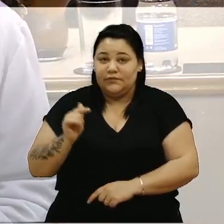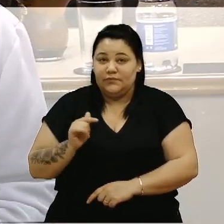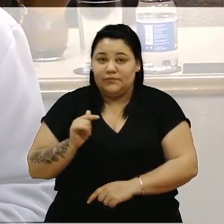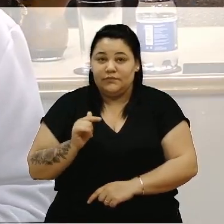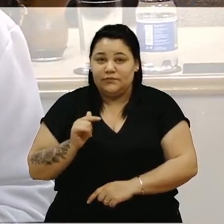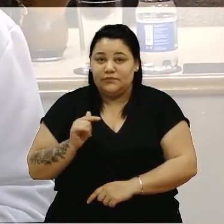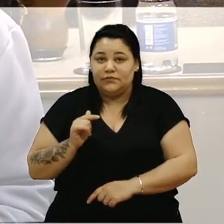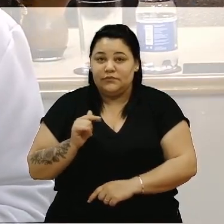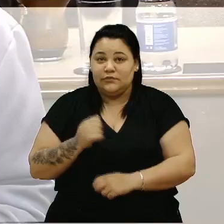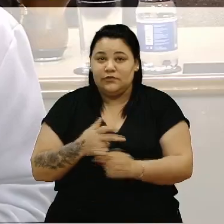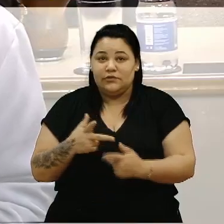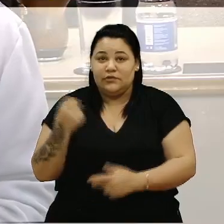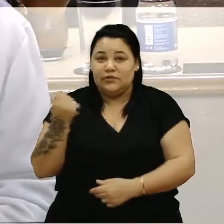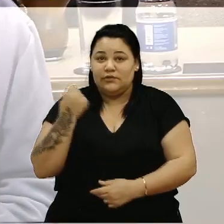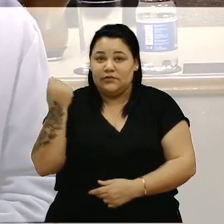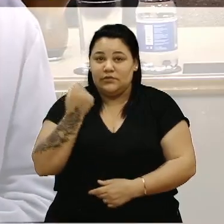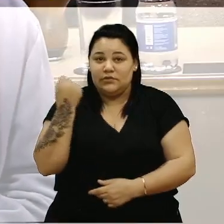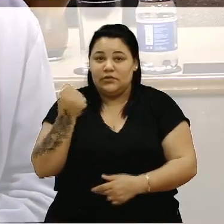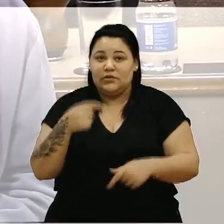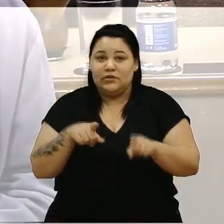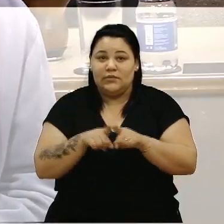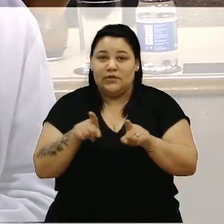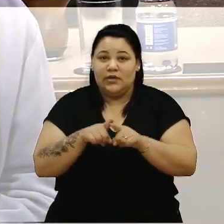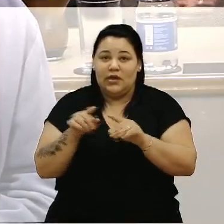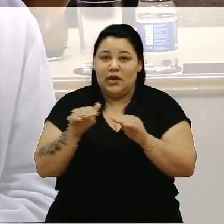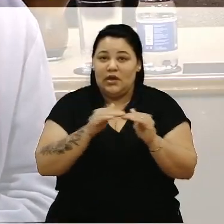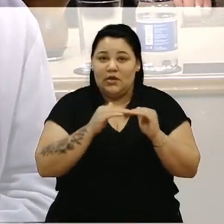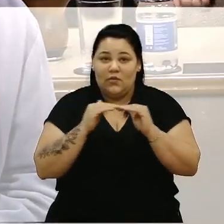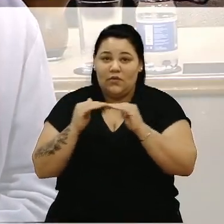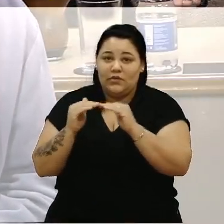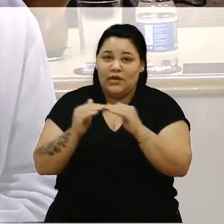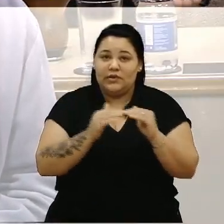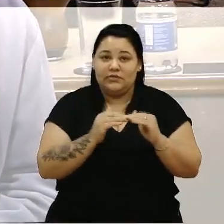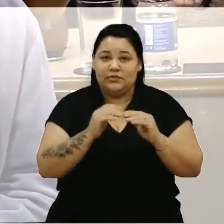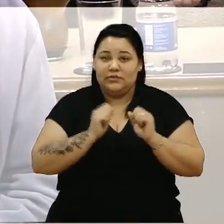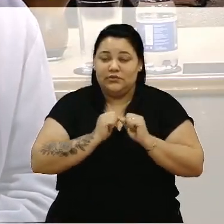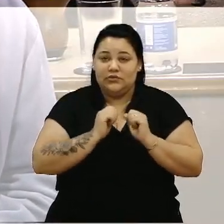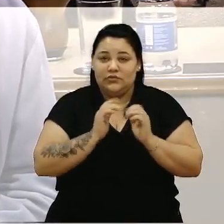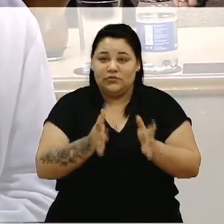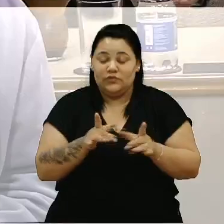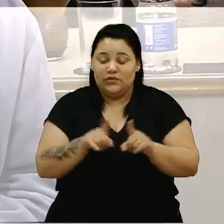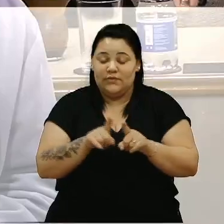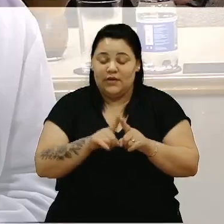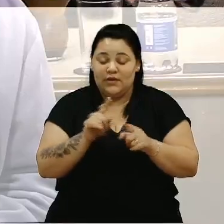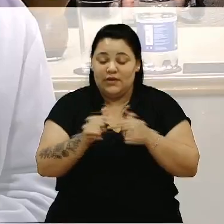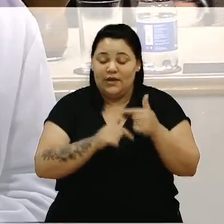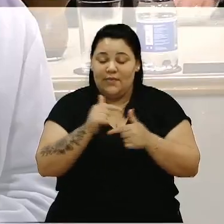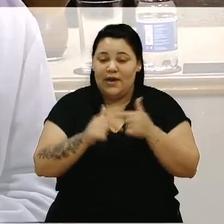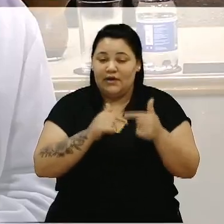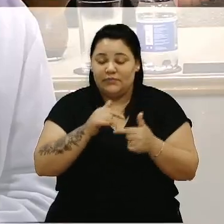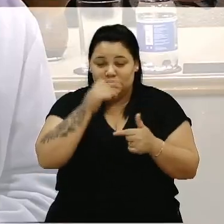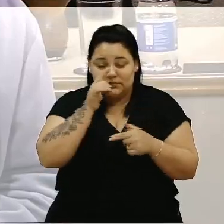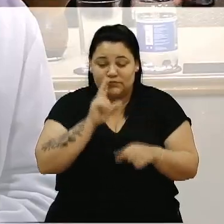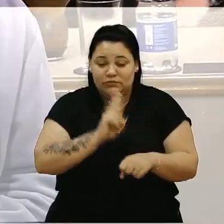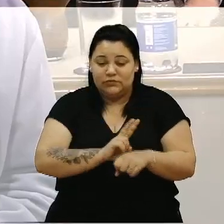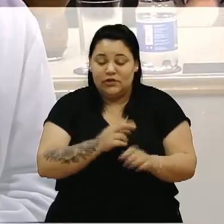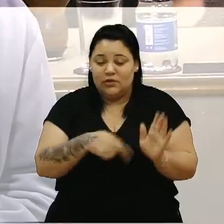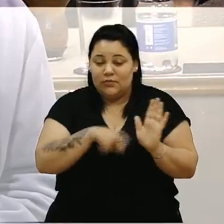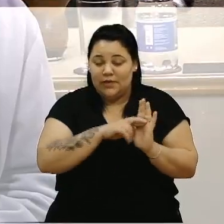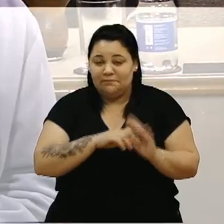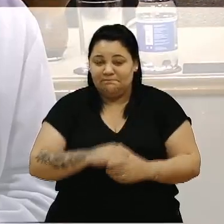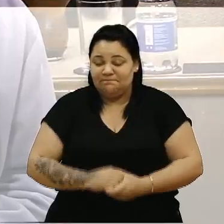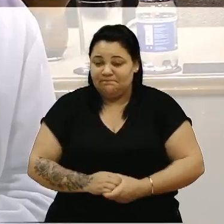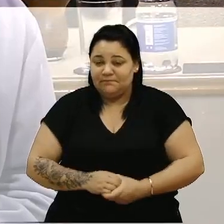ao acervo universal e igualitário às ações e serviços para sua promoção, proteção e recuperação.